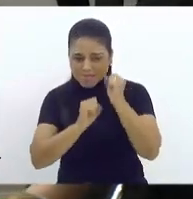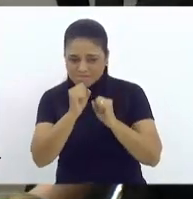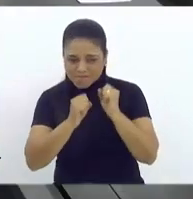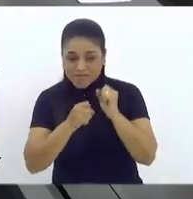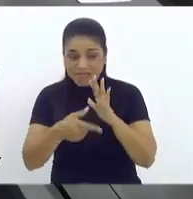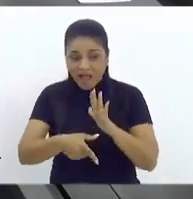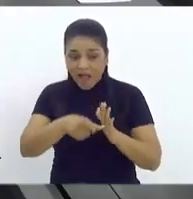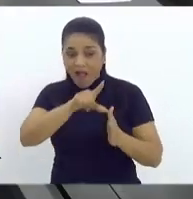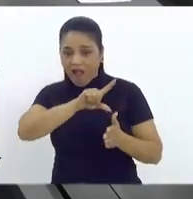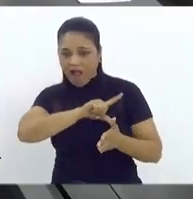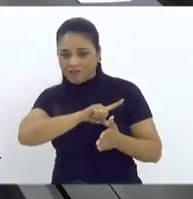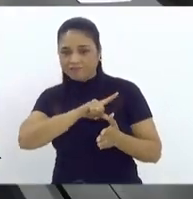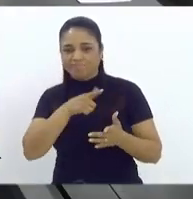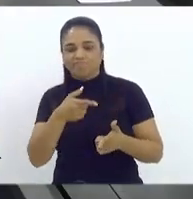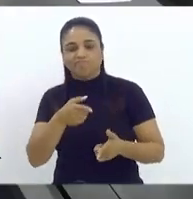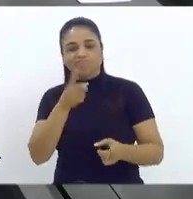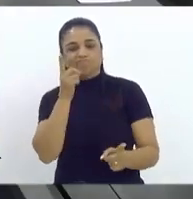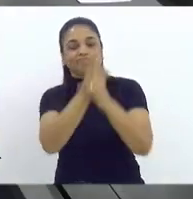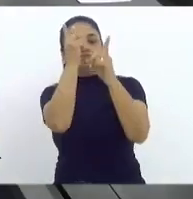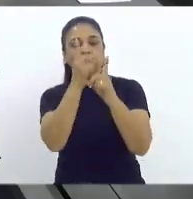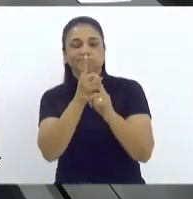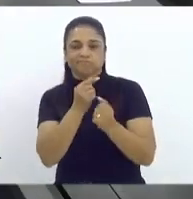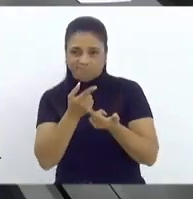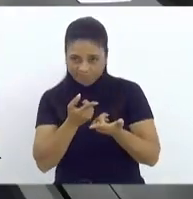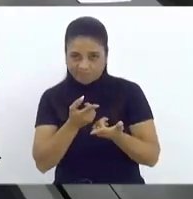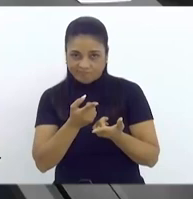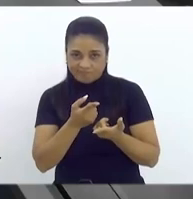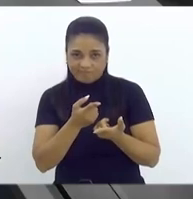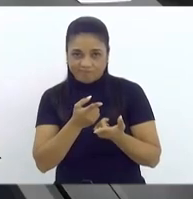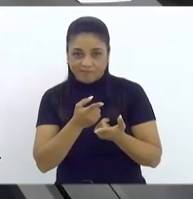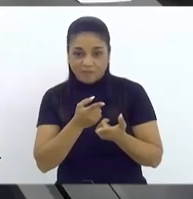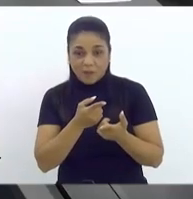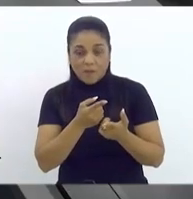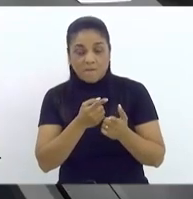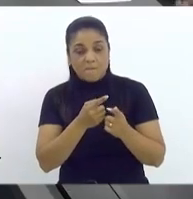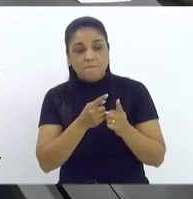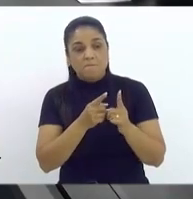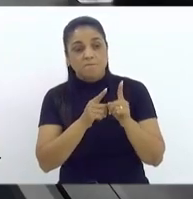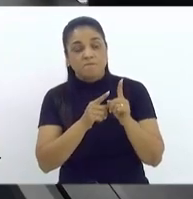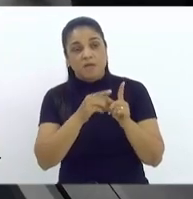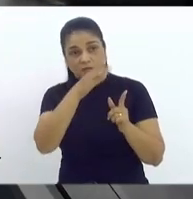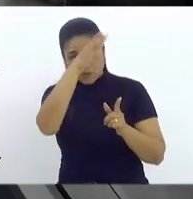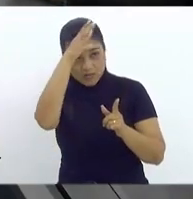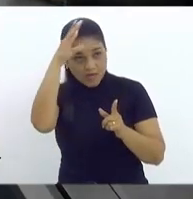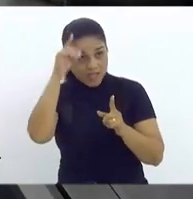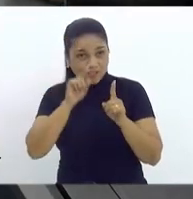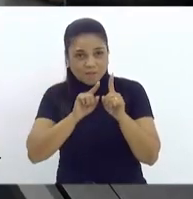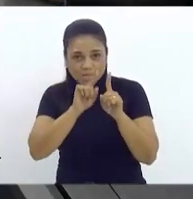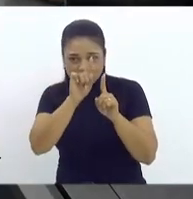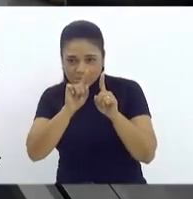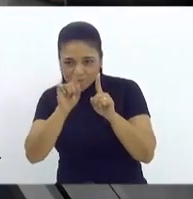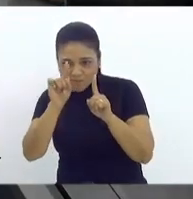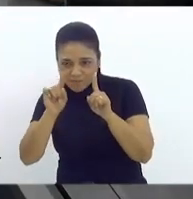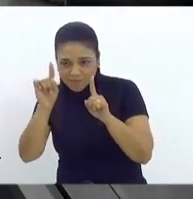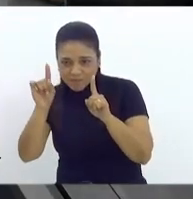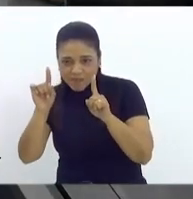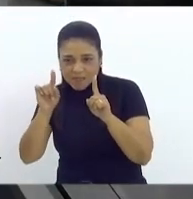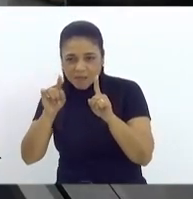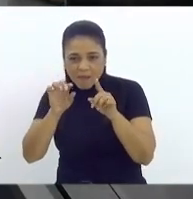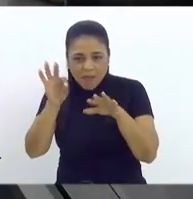identificar que ela tem um problema de não medição de um cliente. Mas, às vezes, não é possível identificar onde